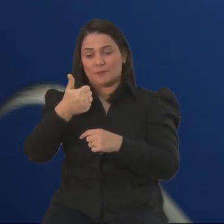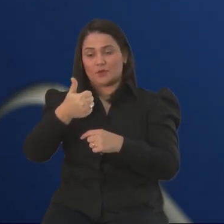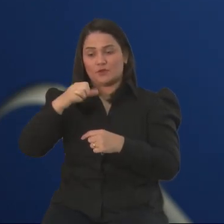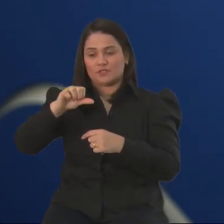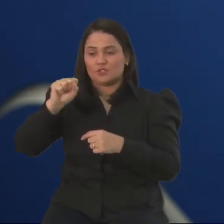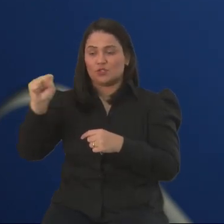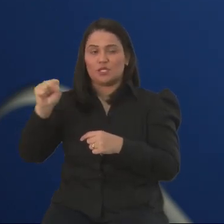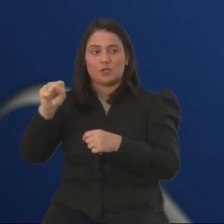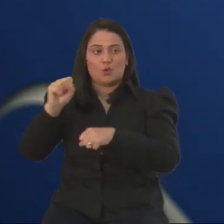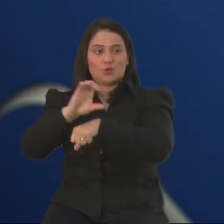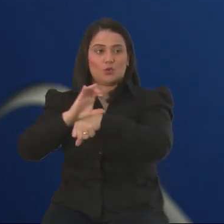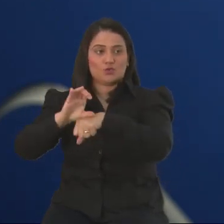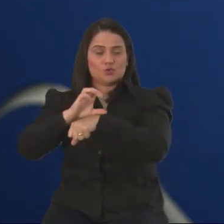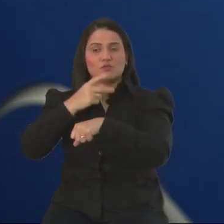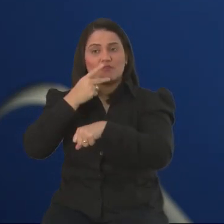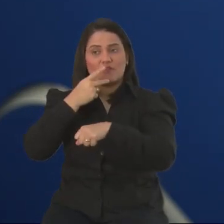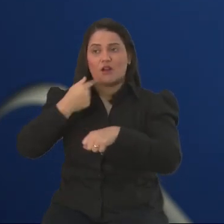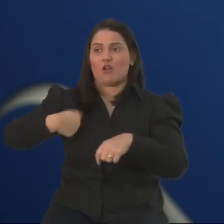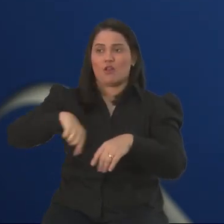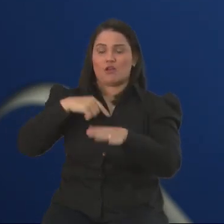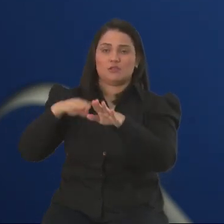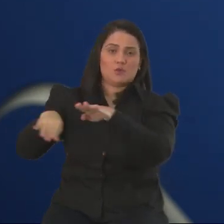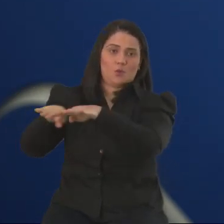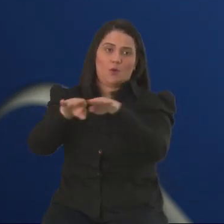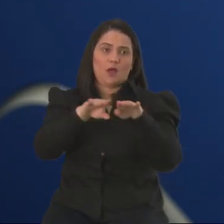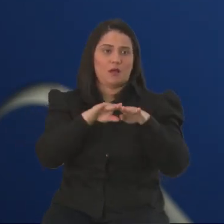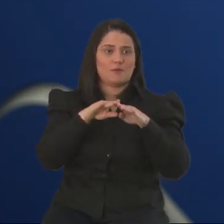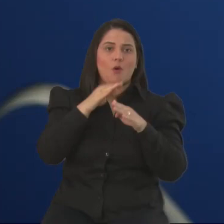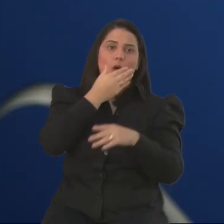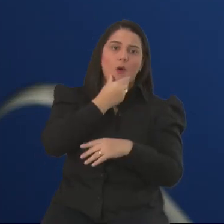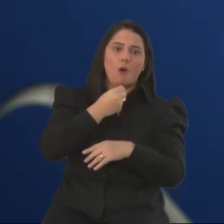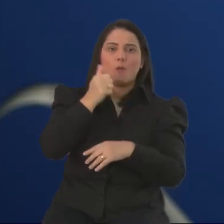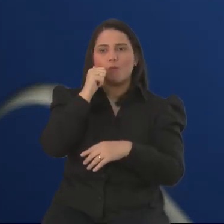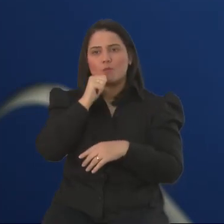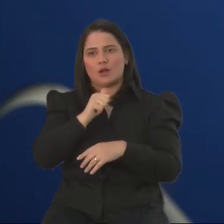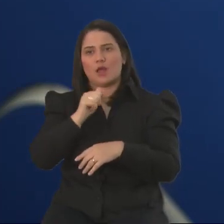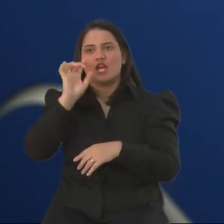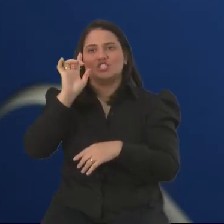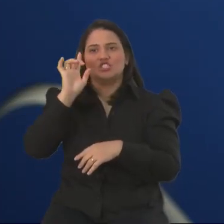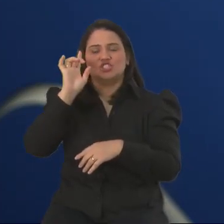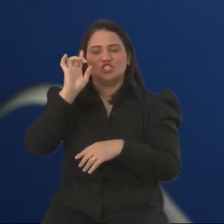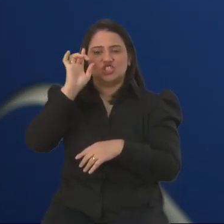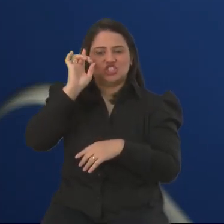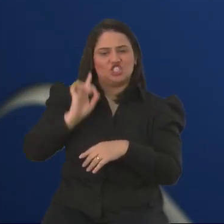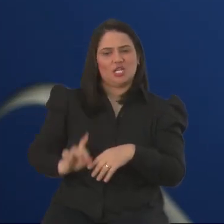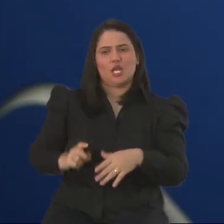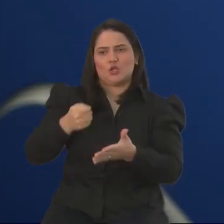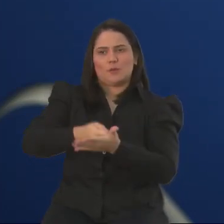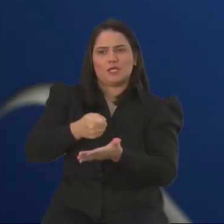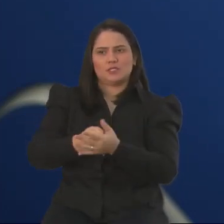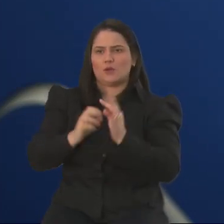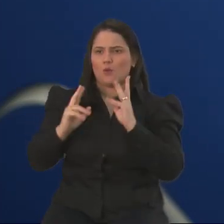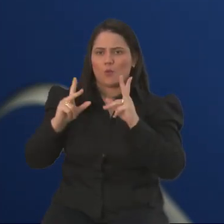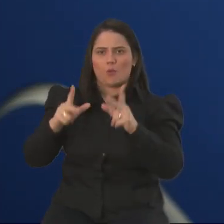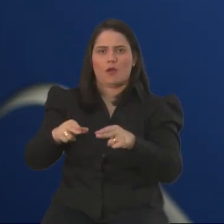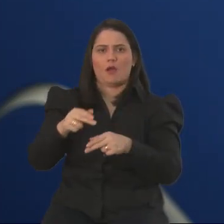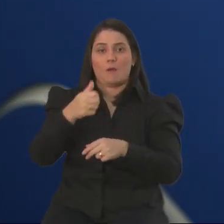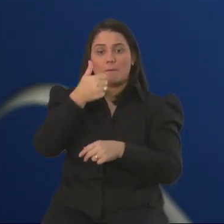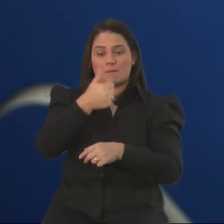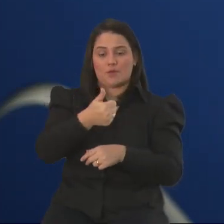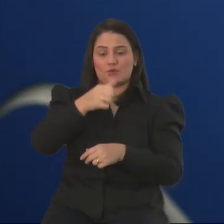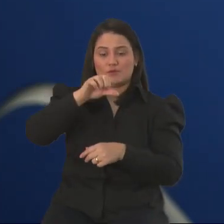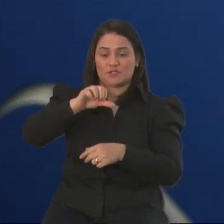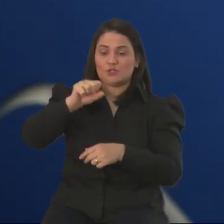mais especificamente nos diz que homens e mulheres são iguais em direitos e obrigações, desde